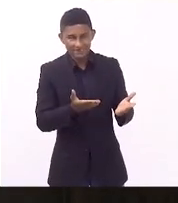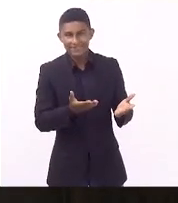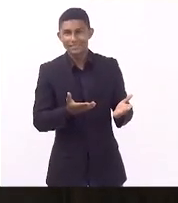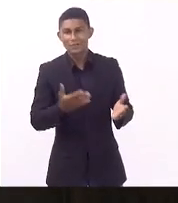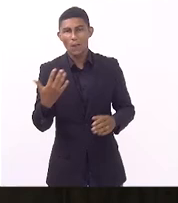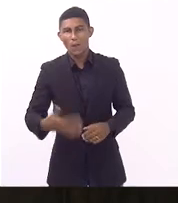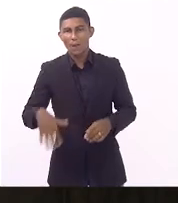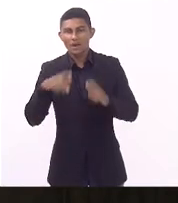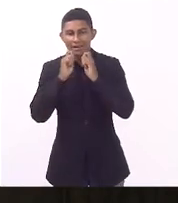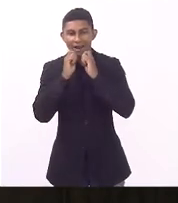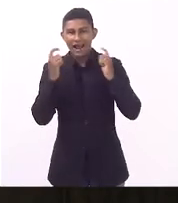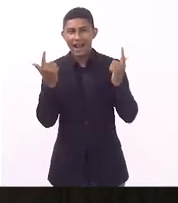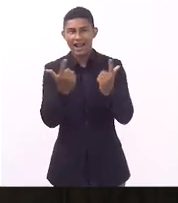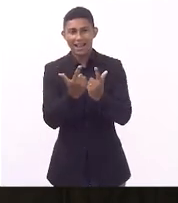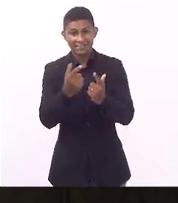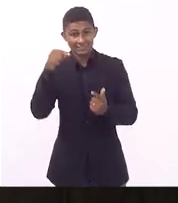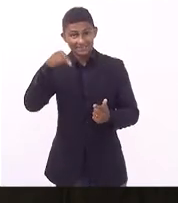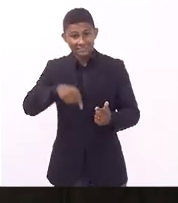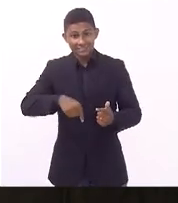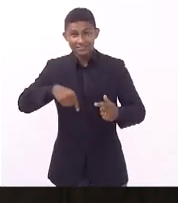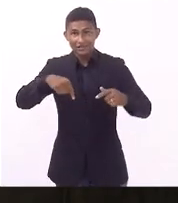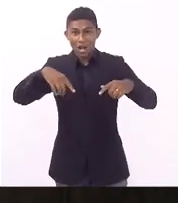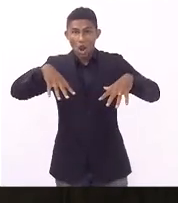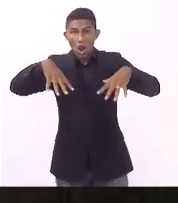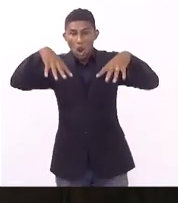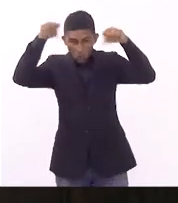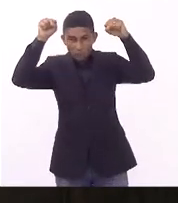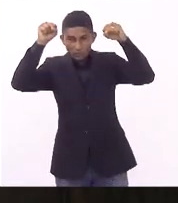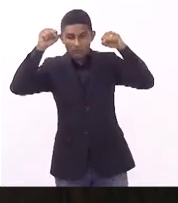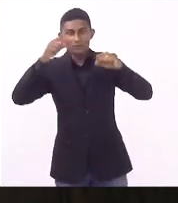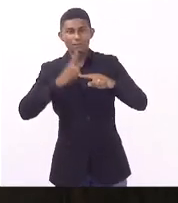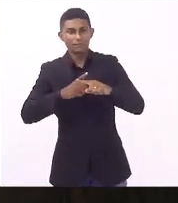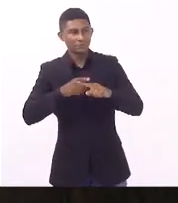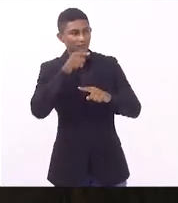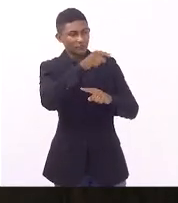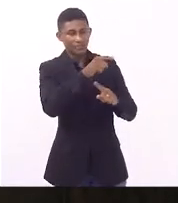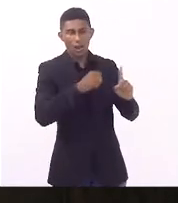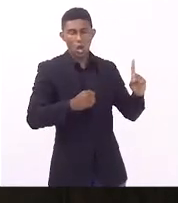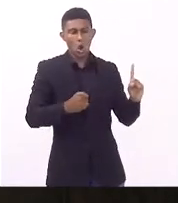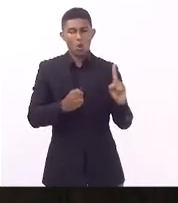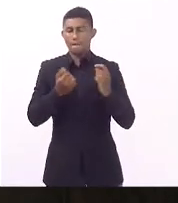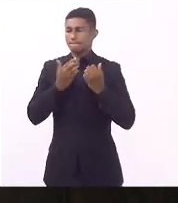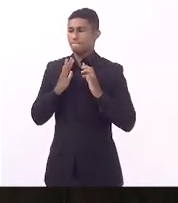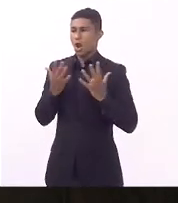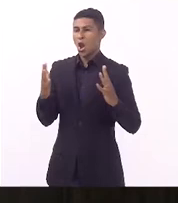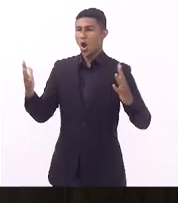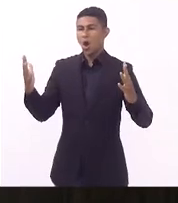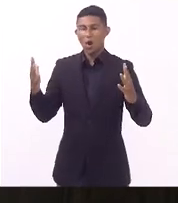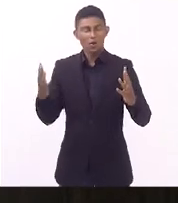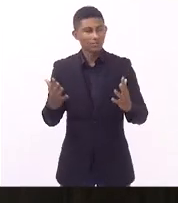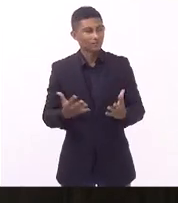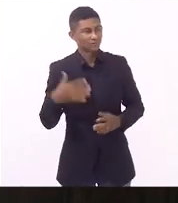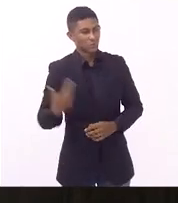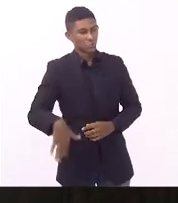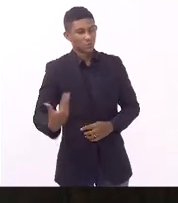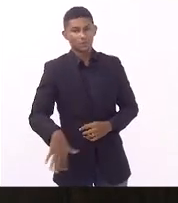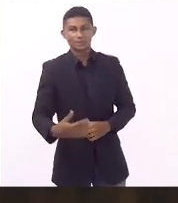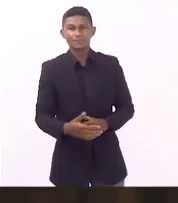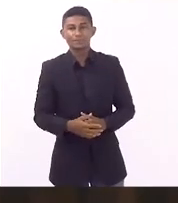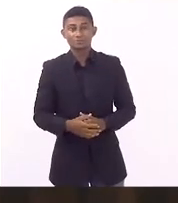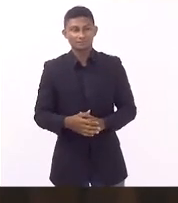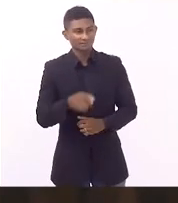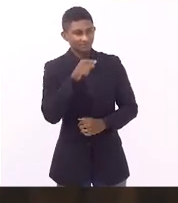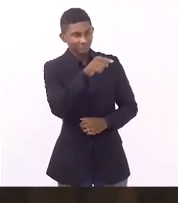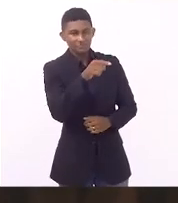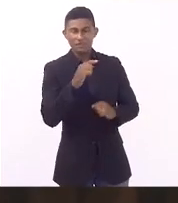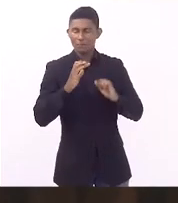a Lerge aguentou com a sua energia. Olha, vou te falar, hein? Mas está aqui, ó,